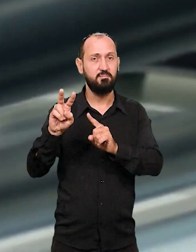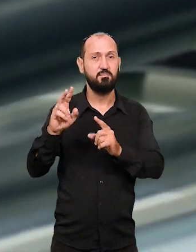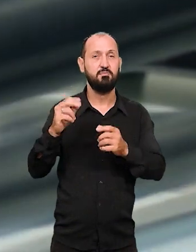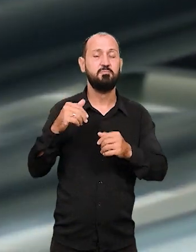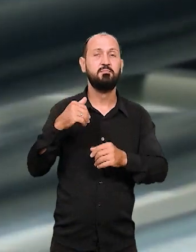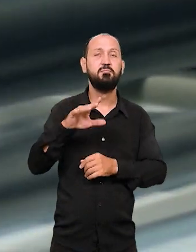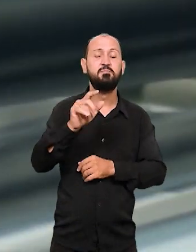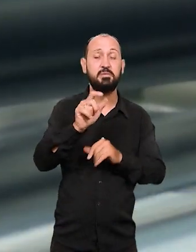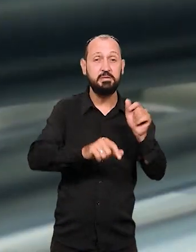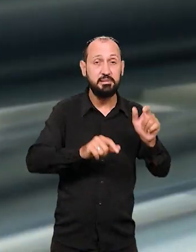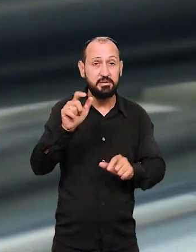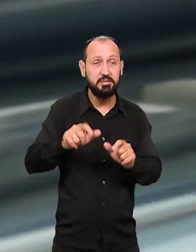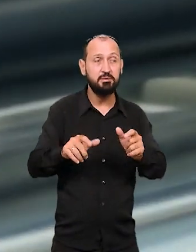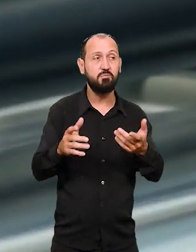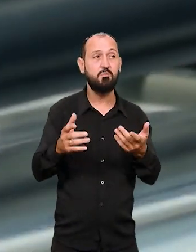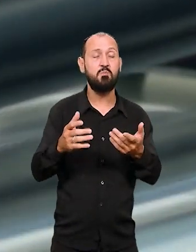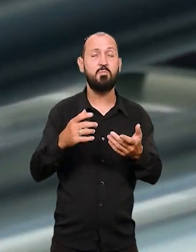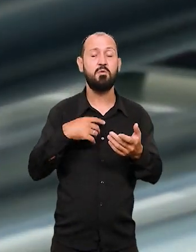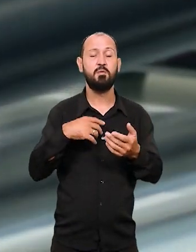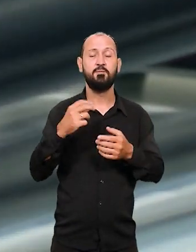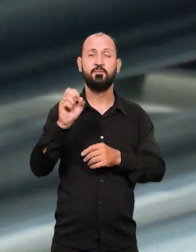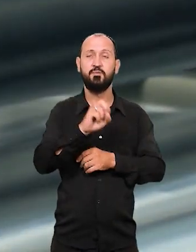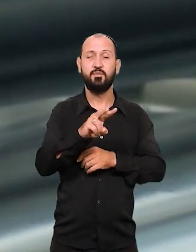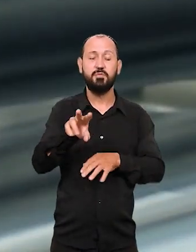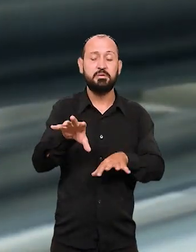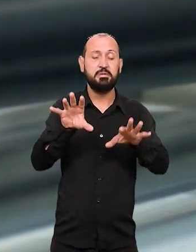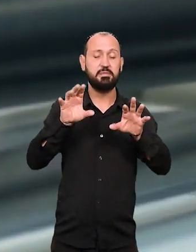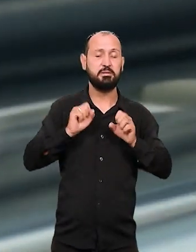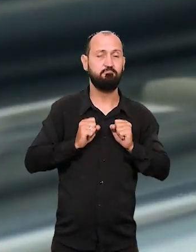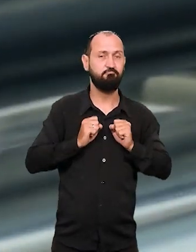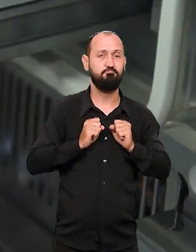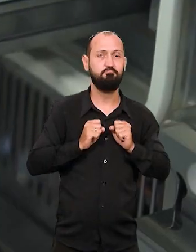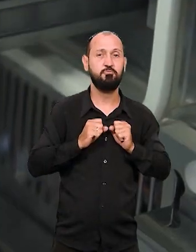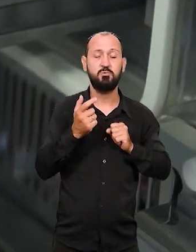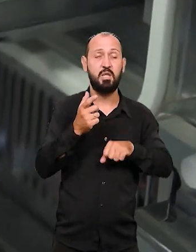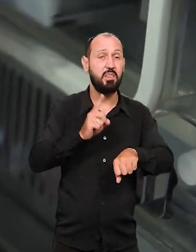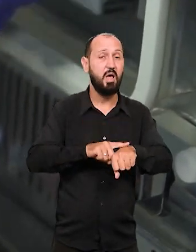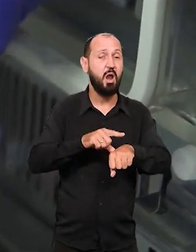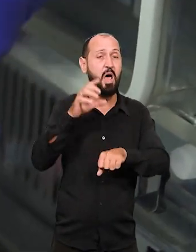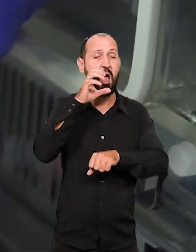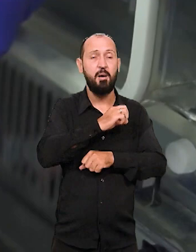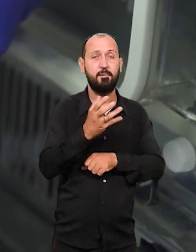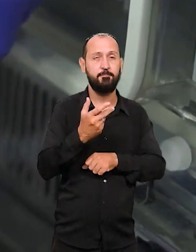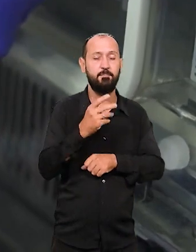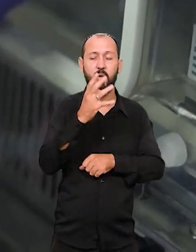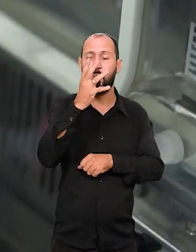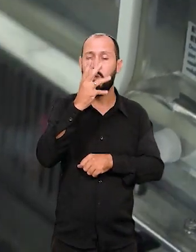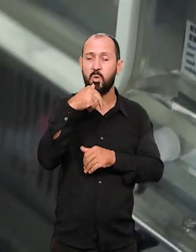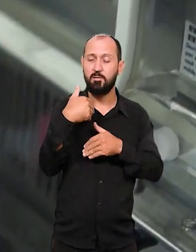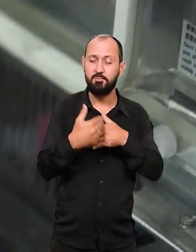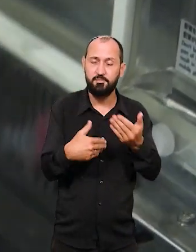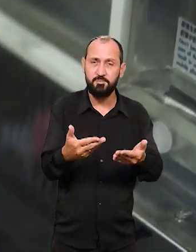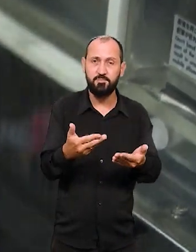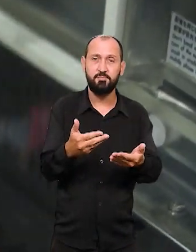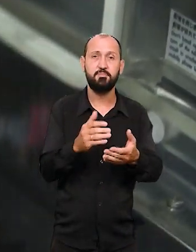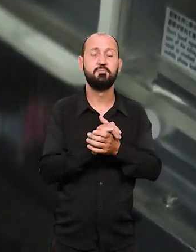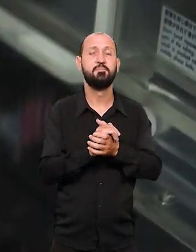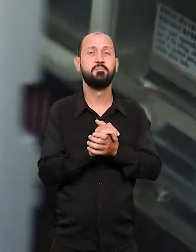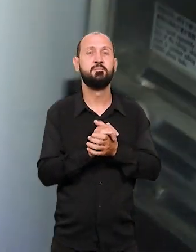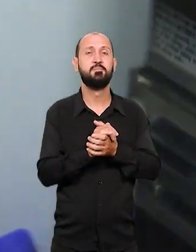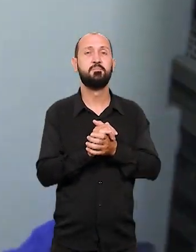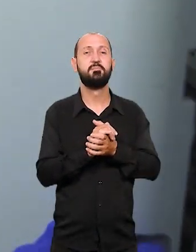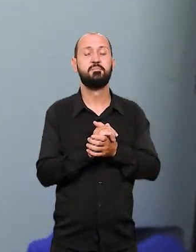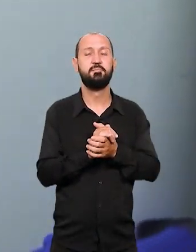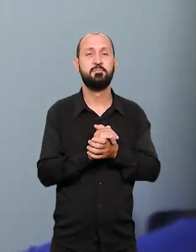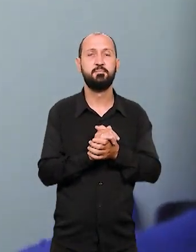pelo HIV. Então, você tinha indivíduos. A maioria dos indivíduos infectados, eles não desenvolviam logo doença, eles demoravam muito tempo.